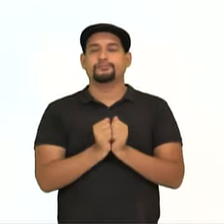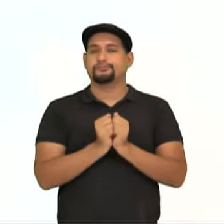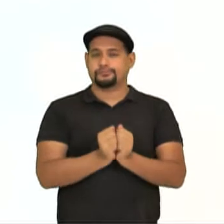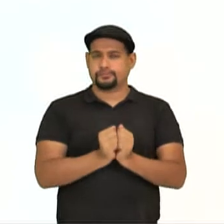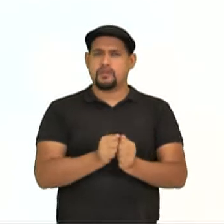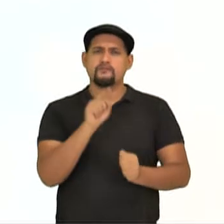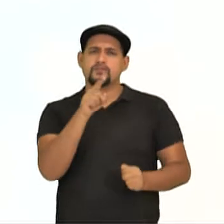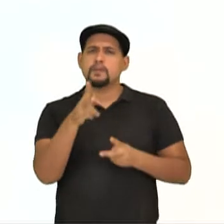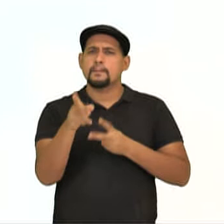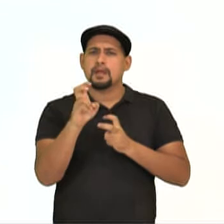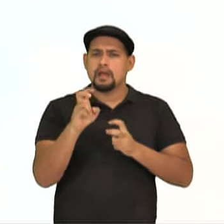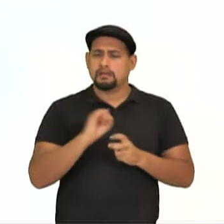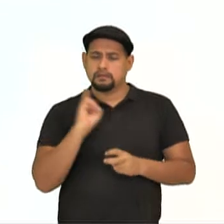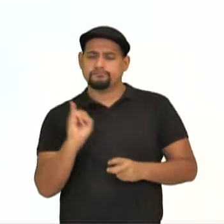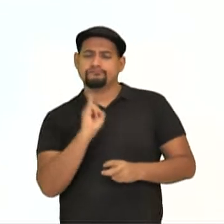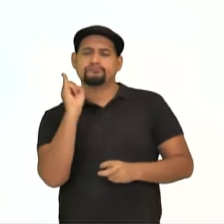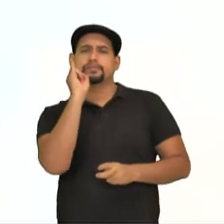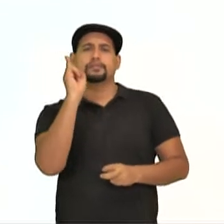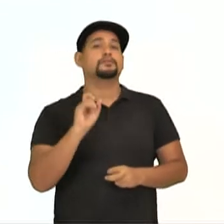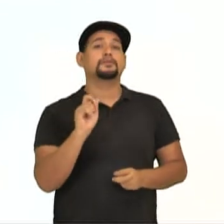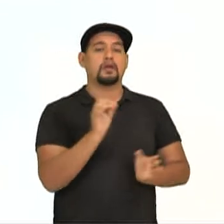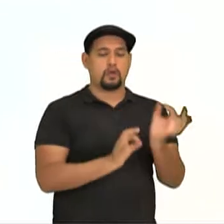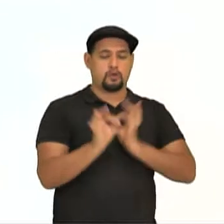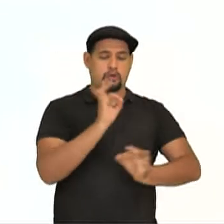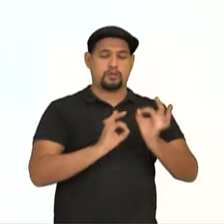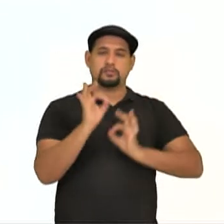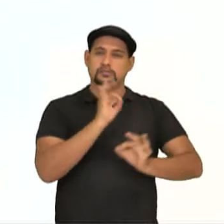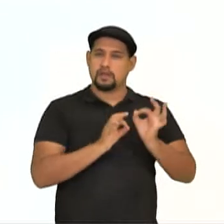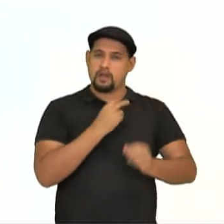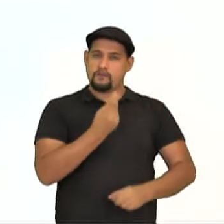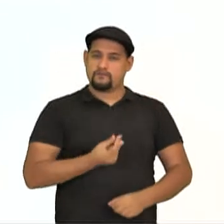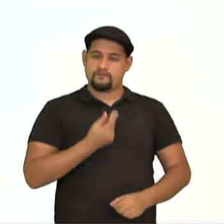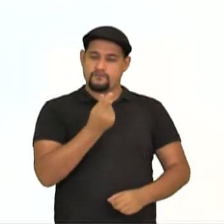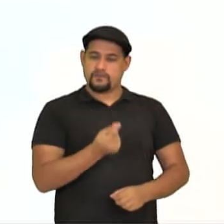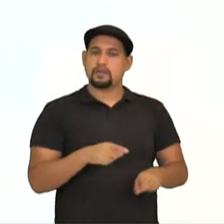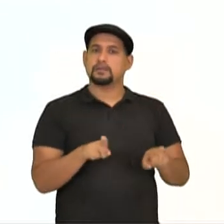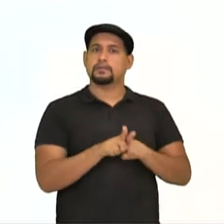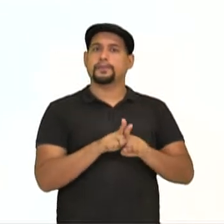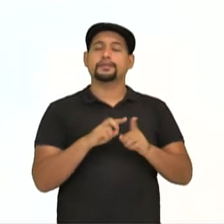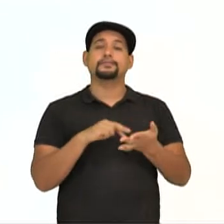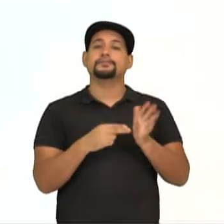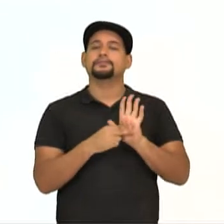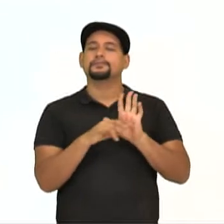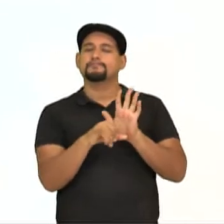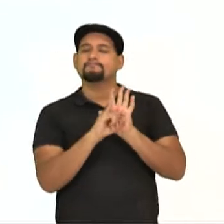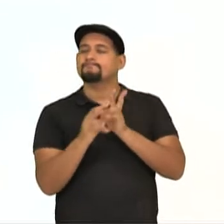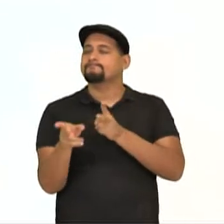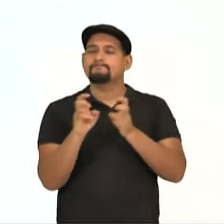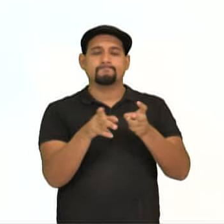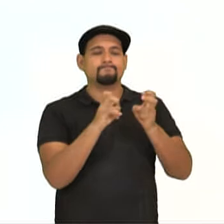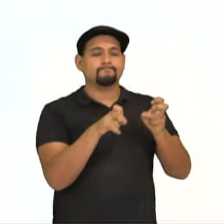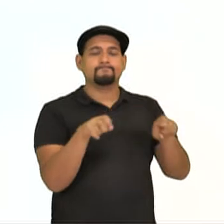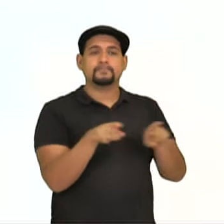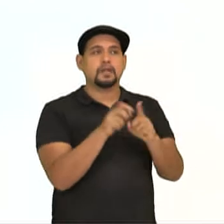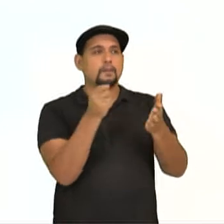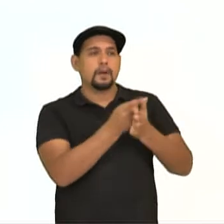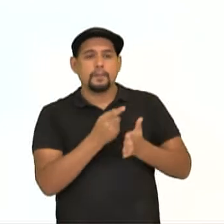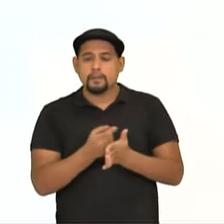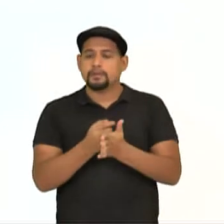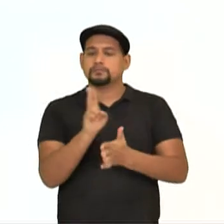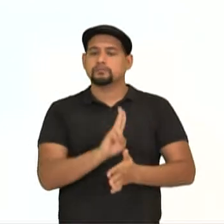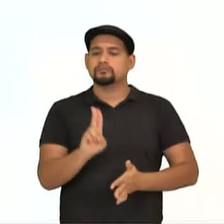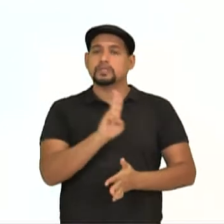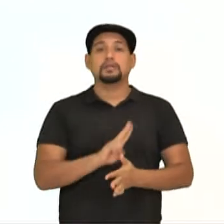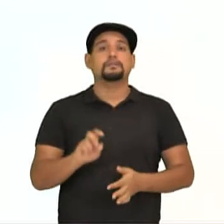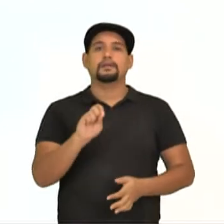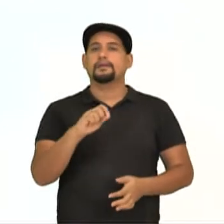Você percebe que a importância de se organizar financeiramente e de se identificar os possíveis gastos que podem ser poupados, economizados